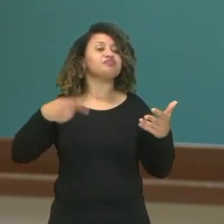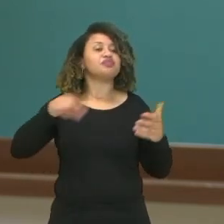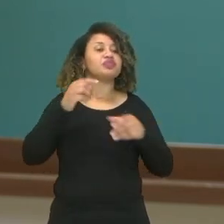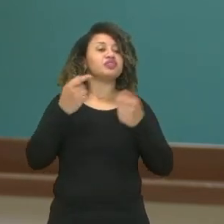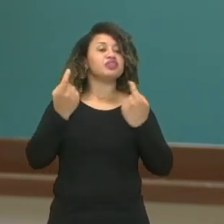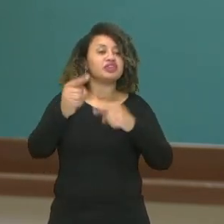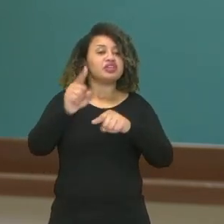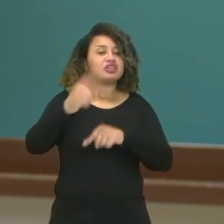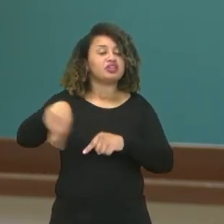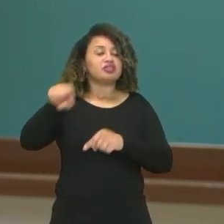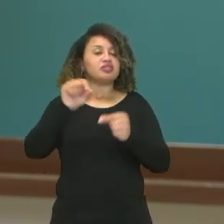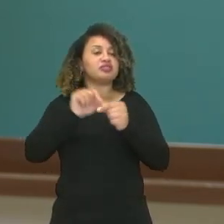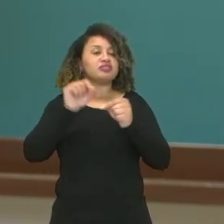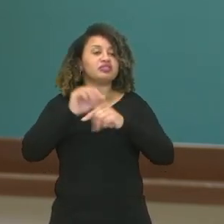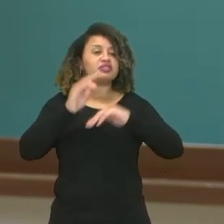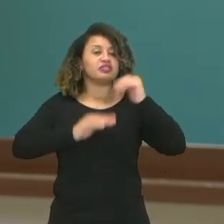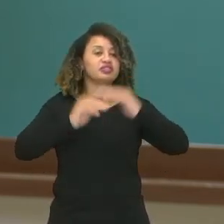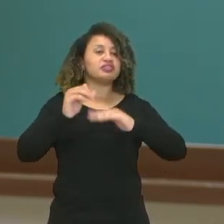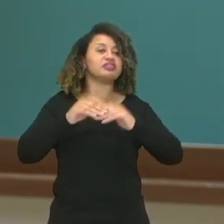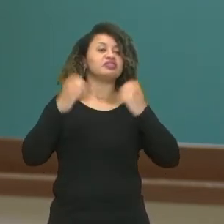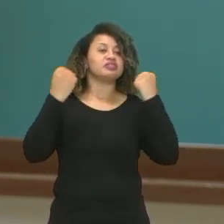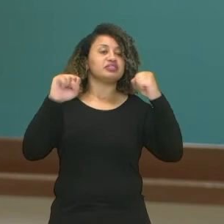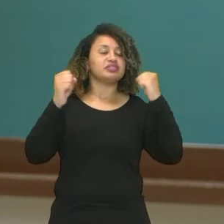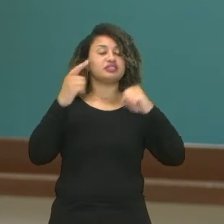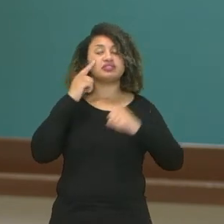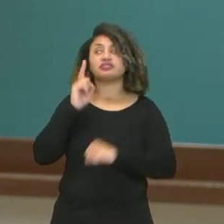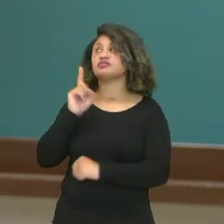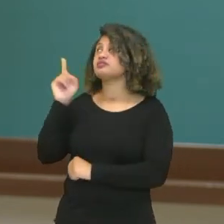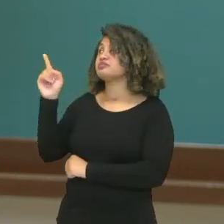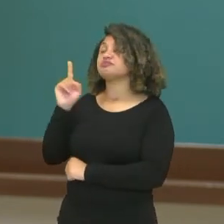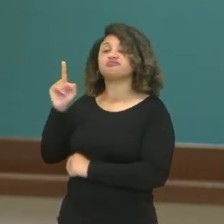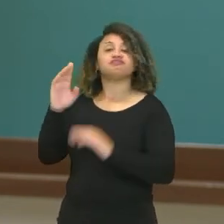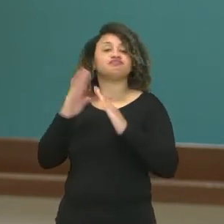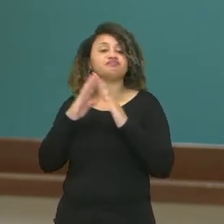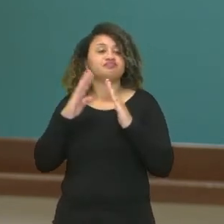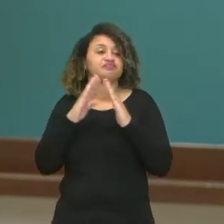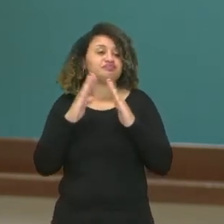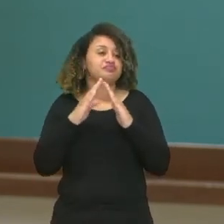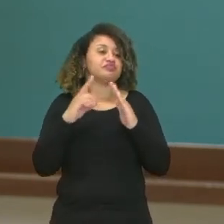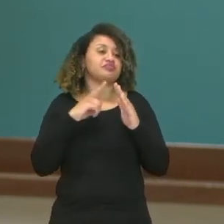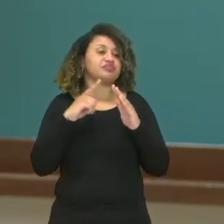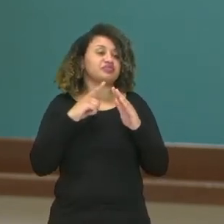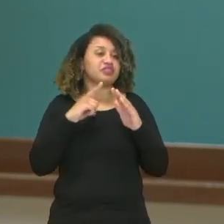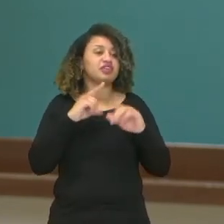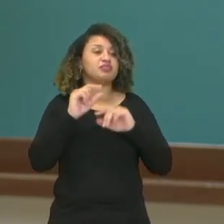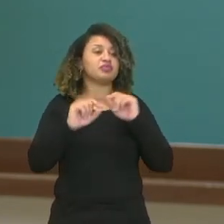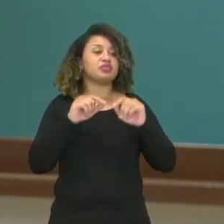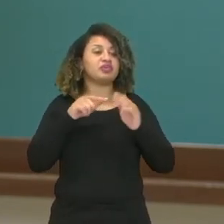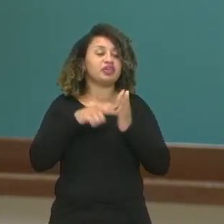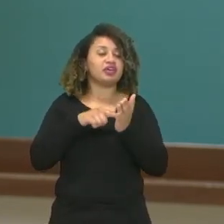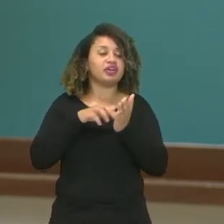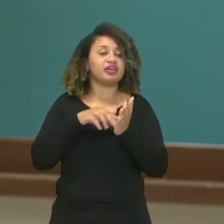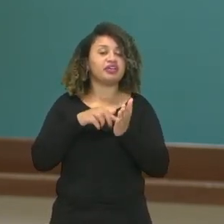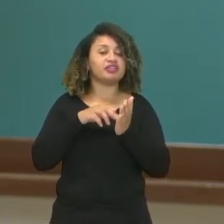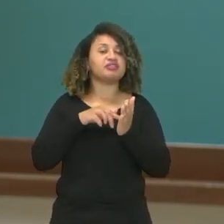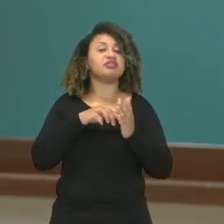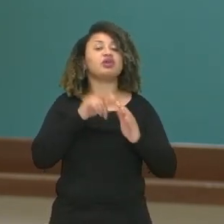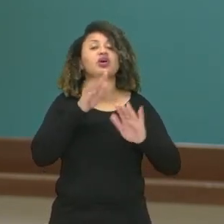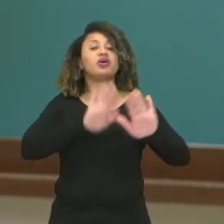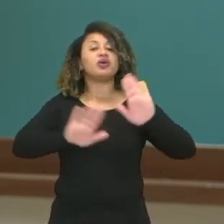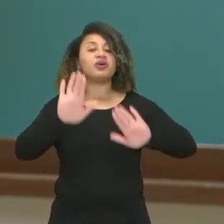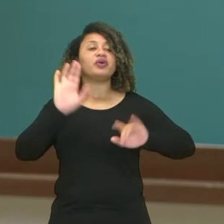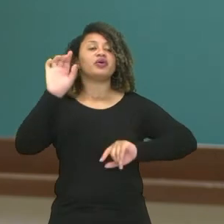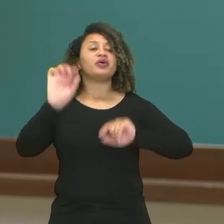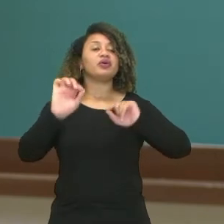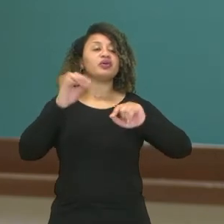para vocês praticarem esses exercícios aí em casa. Aqui a gente tem uma prancha, né? Então muito cuidado com